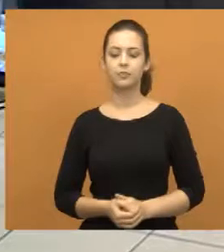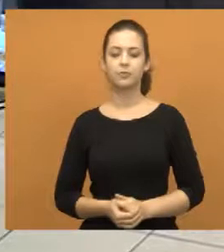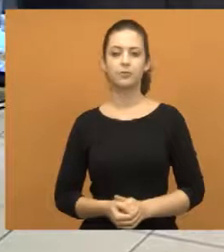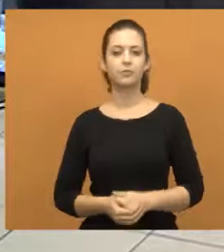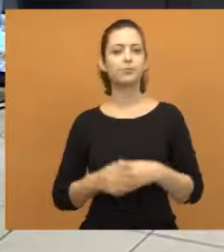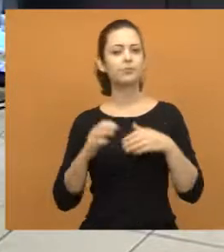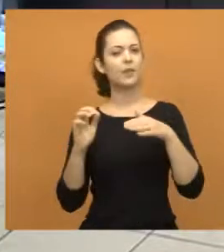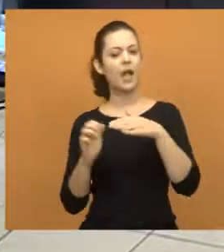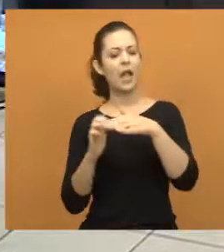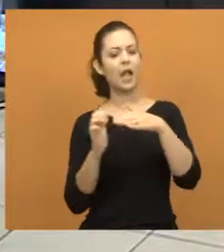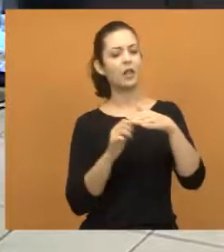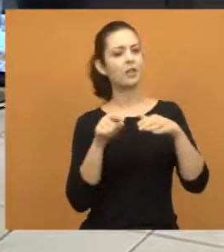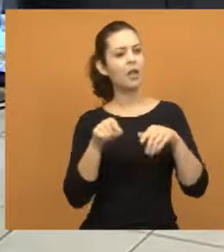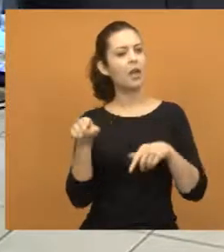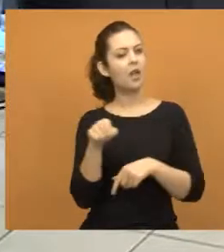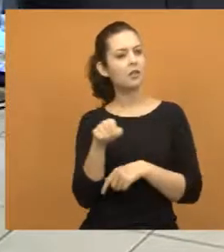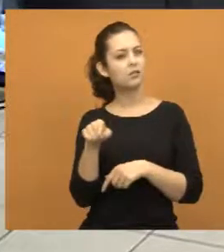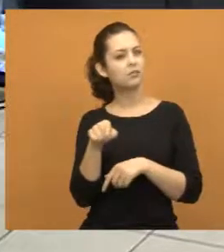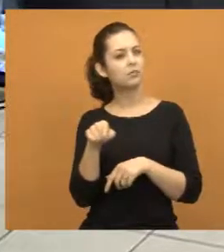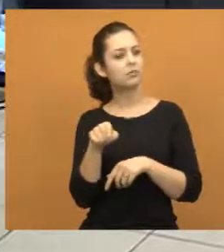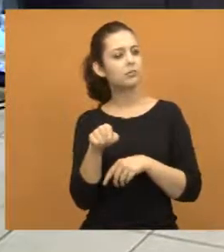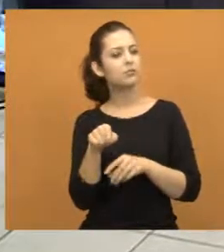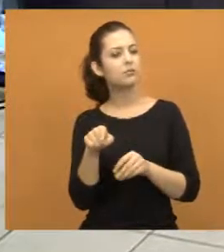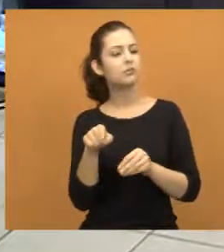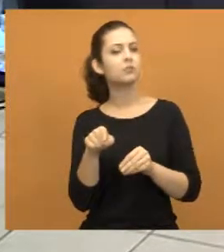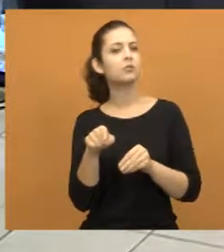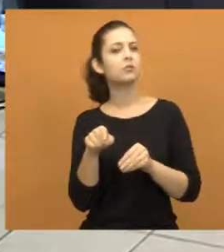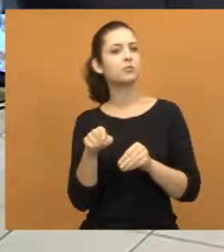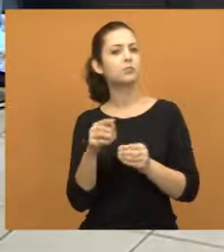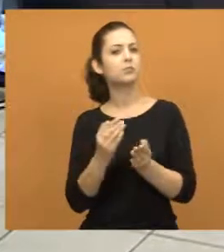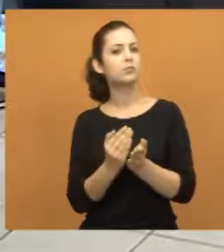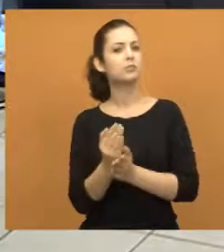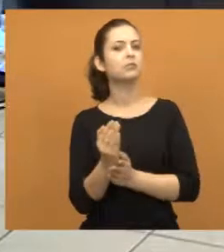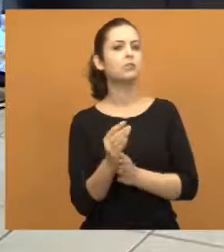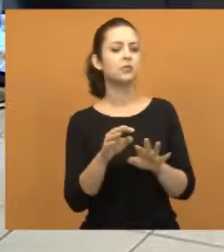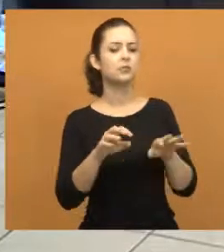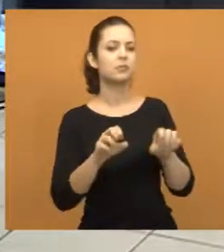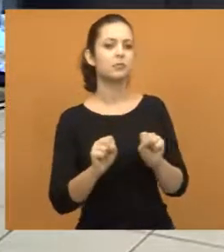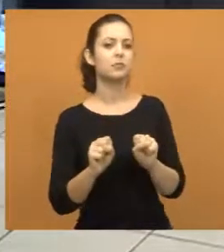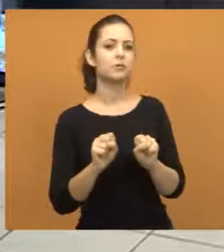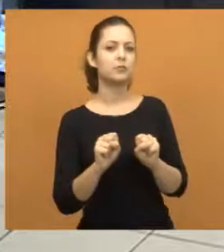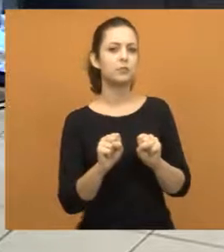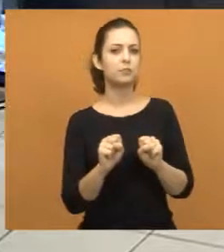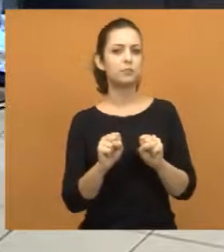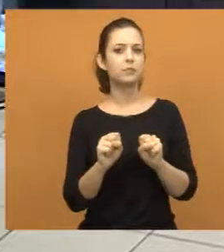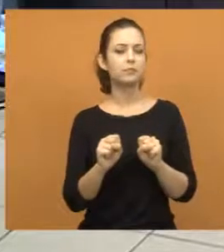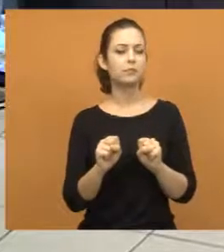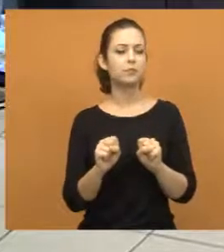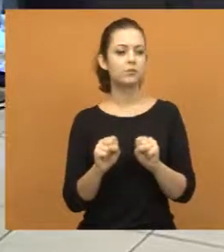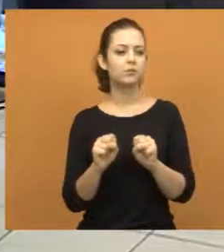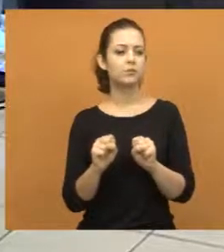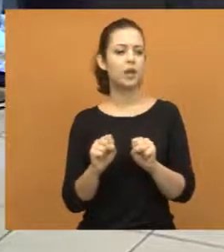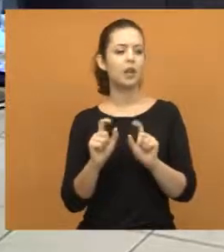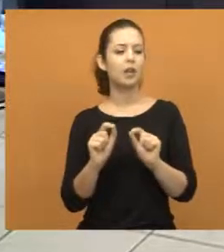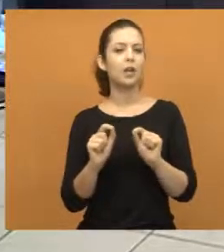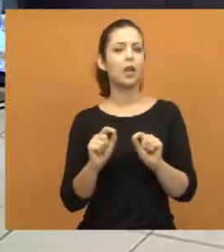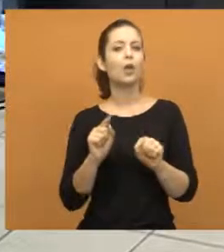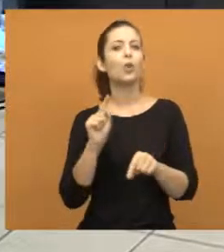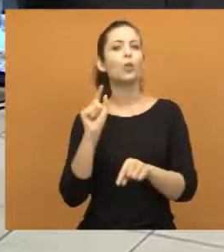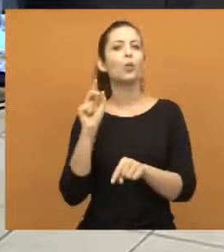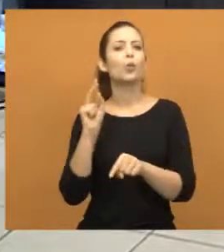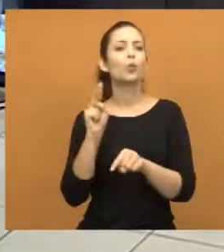essas empresas que vão adotar, que eu sou de pleno acordo que ela adote, mas quem vai